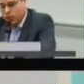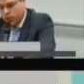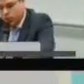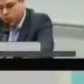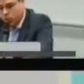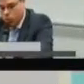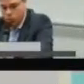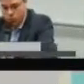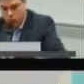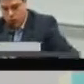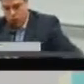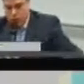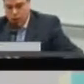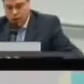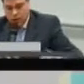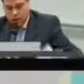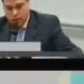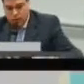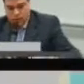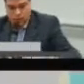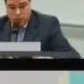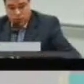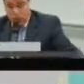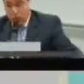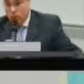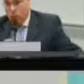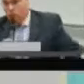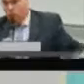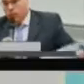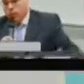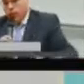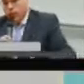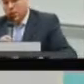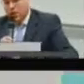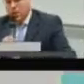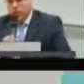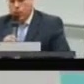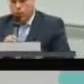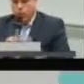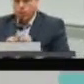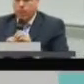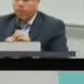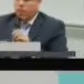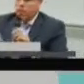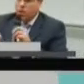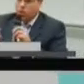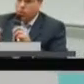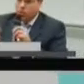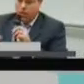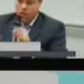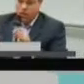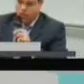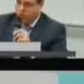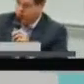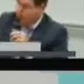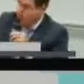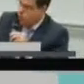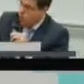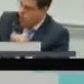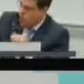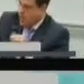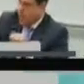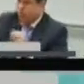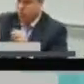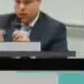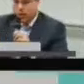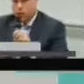estejam com todos os seus serviços de diagnóstico, da cirurgia oncológica, da quimioterapia, da